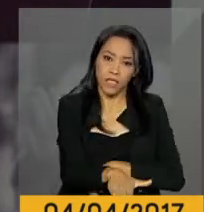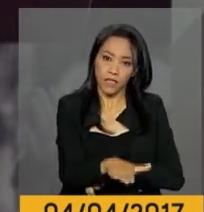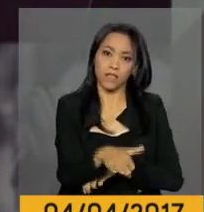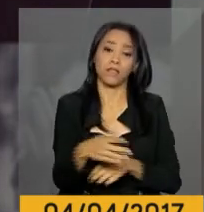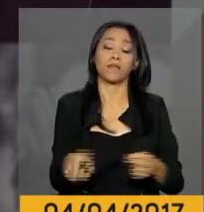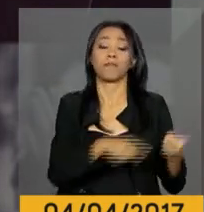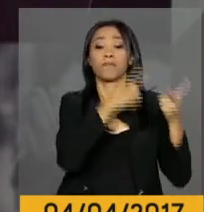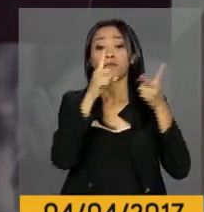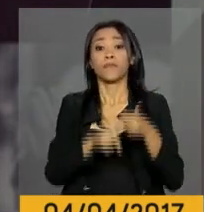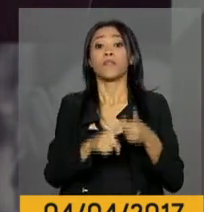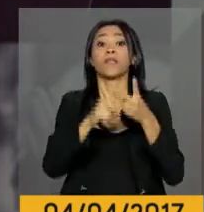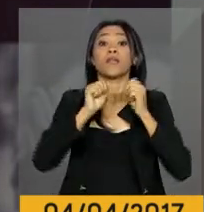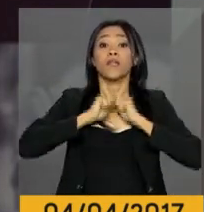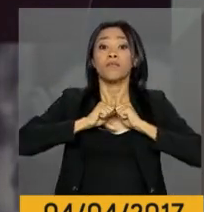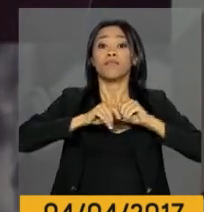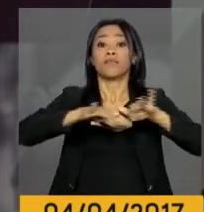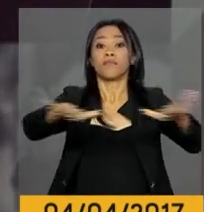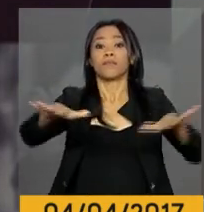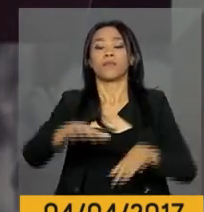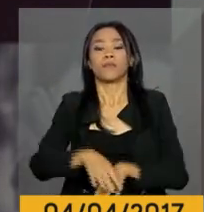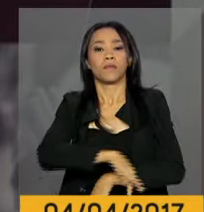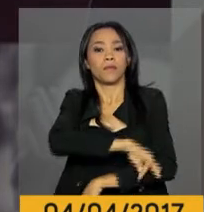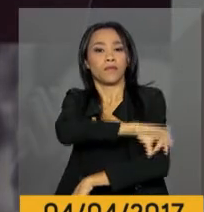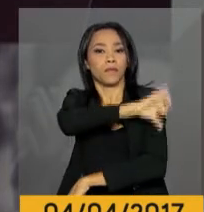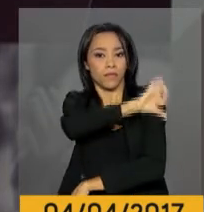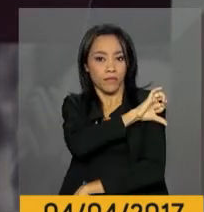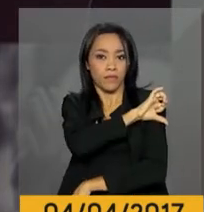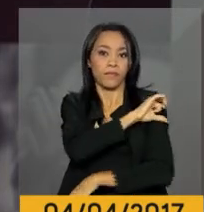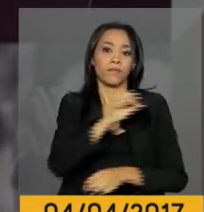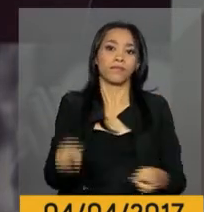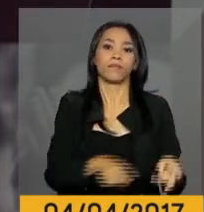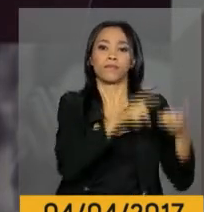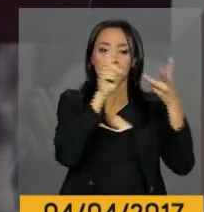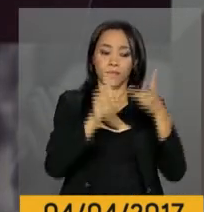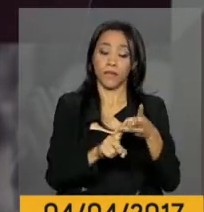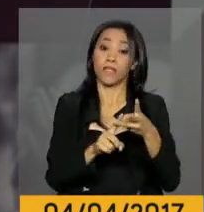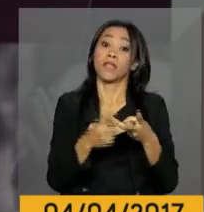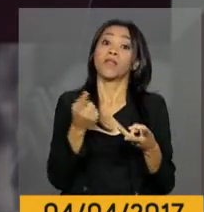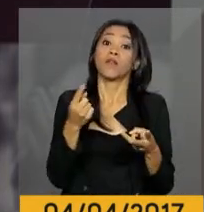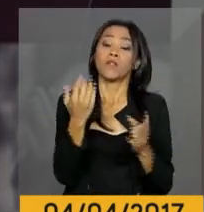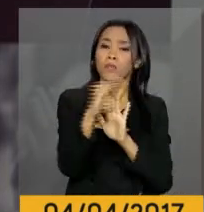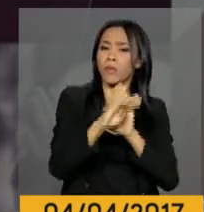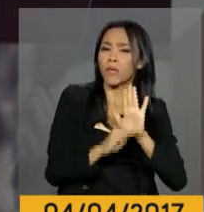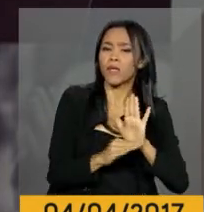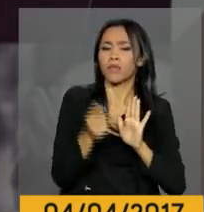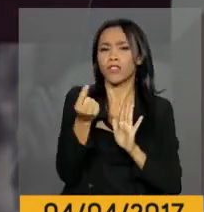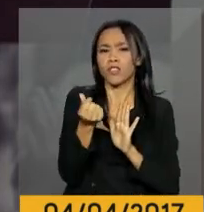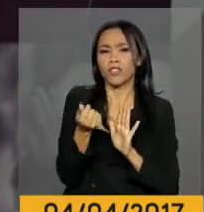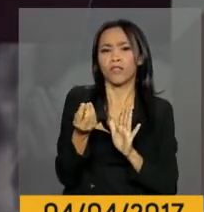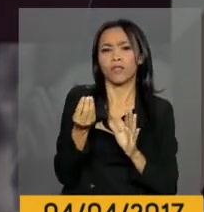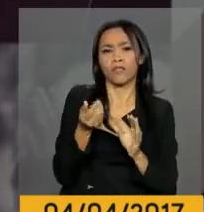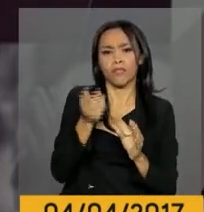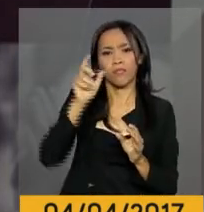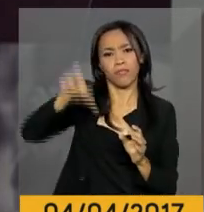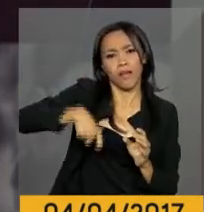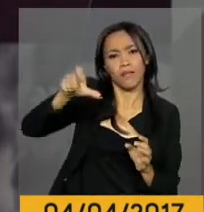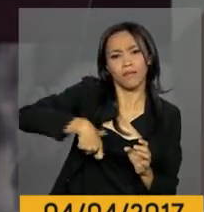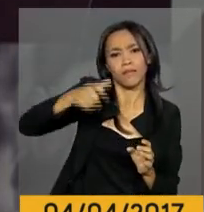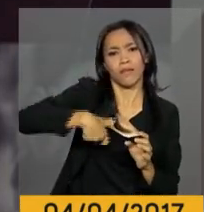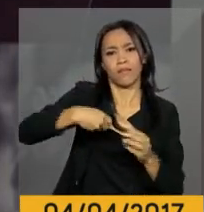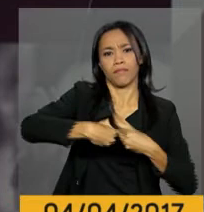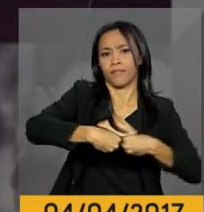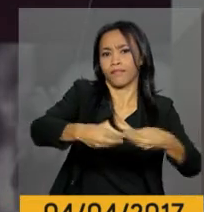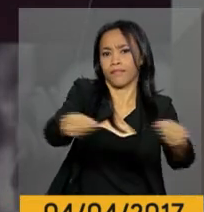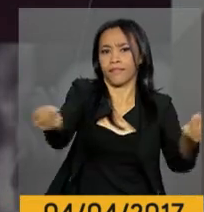do ensino fundamental, aos primeiros programas de transferência de renda, atrelada ao desempenho